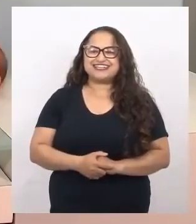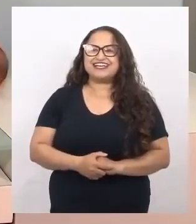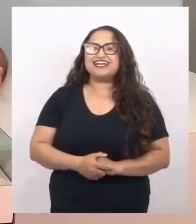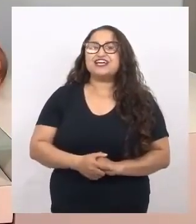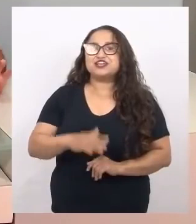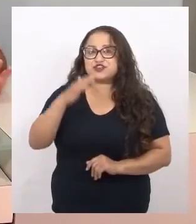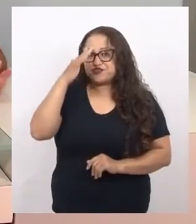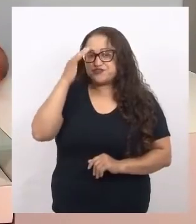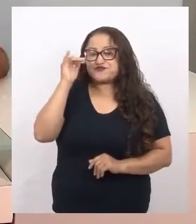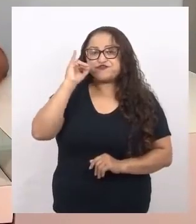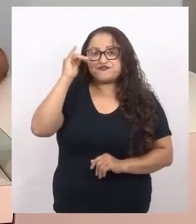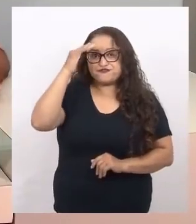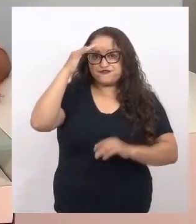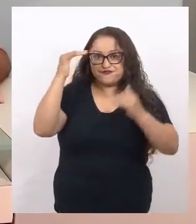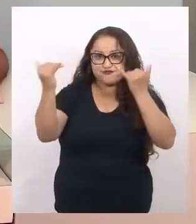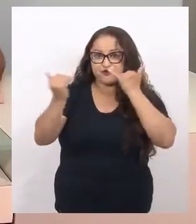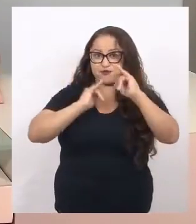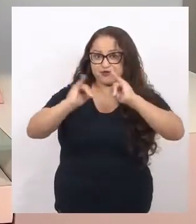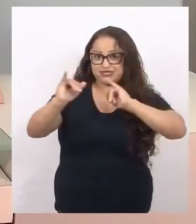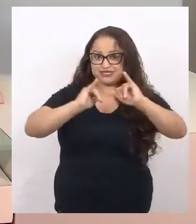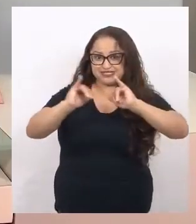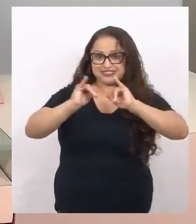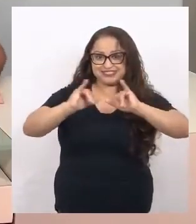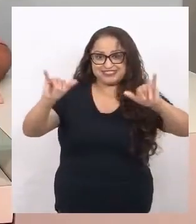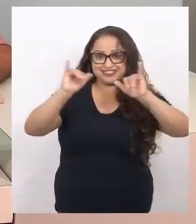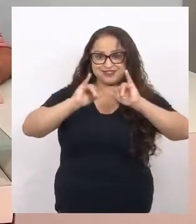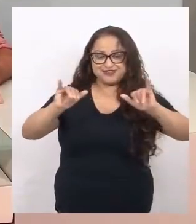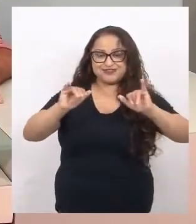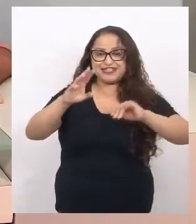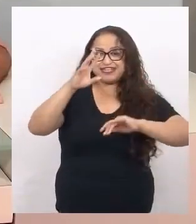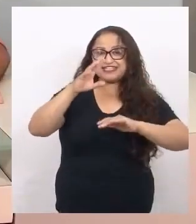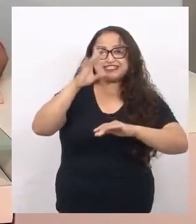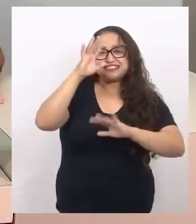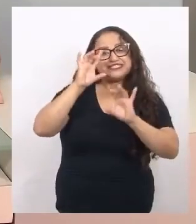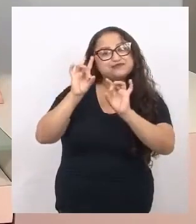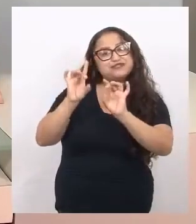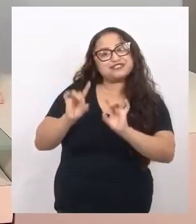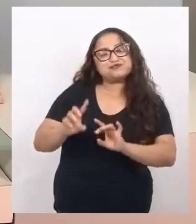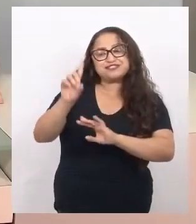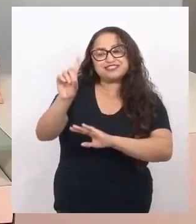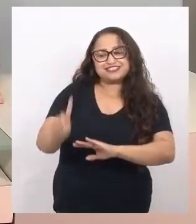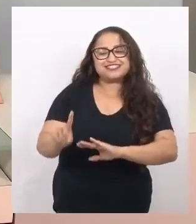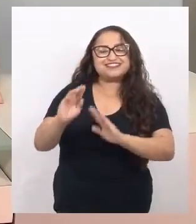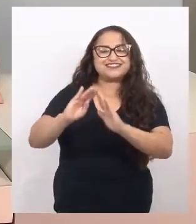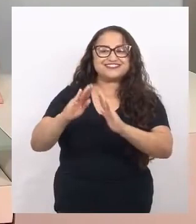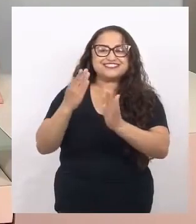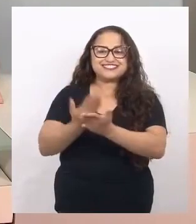queria deixar aqui para todos os nossos, especialmente os nossos diretores de escola que estão nos assistindo nesse momento, tá?